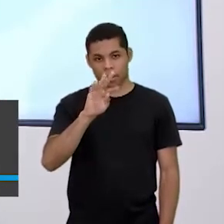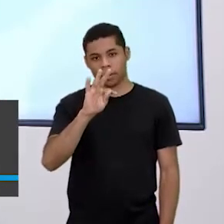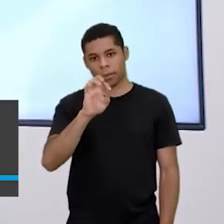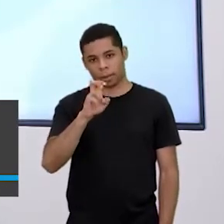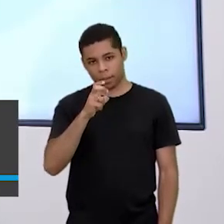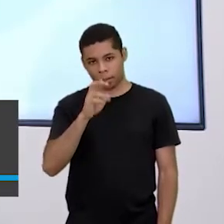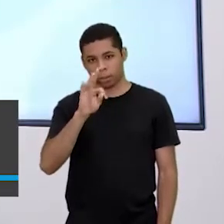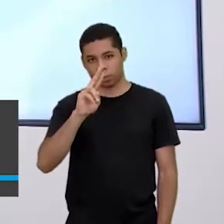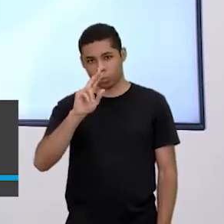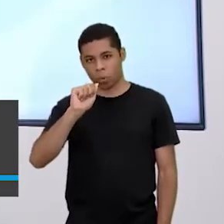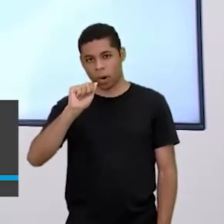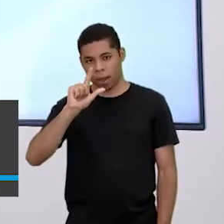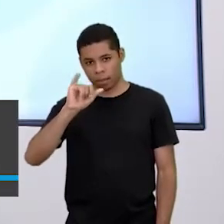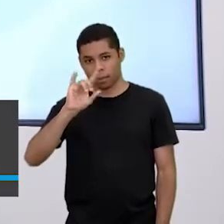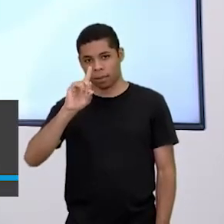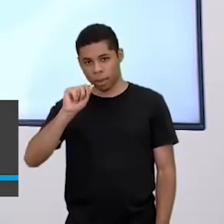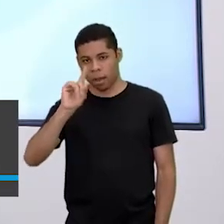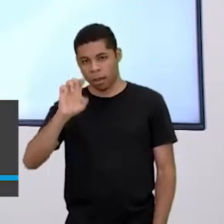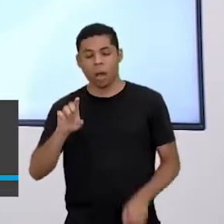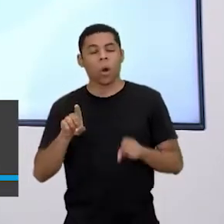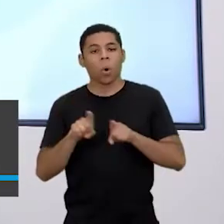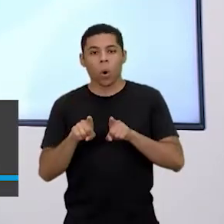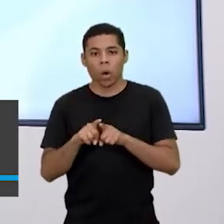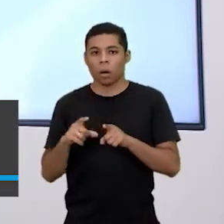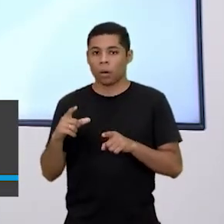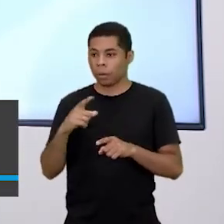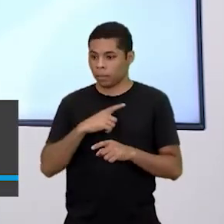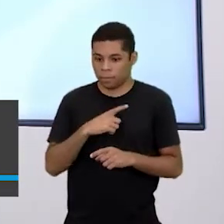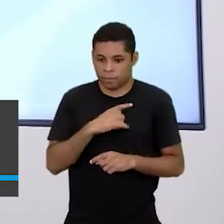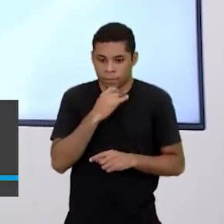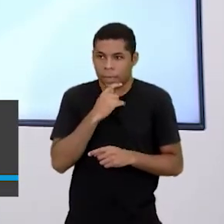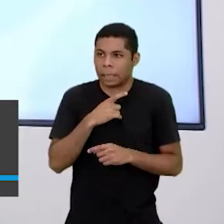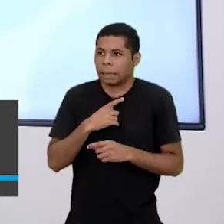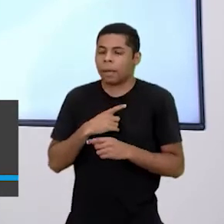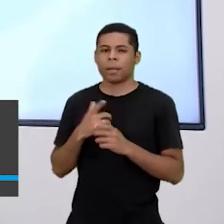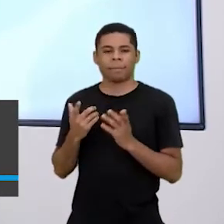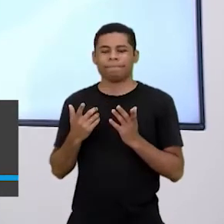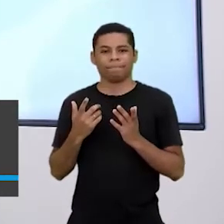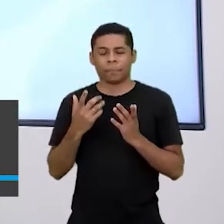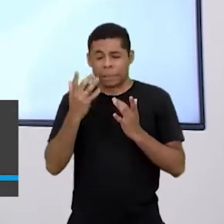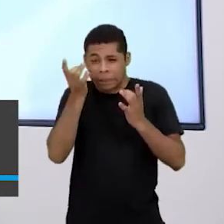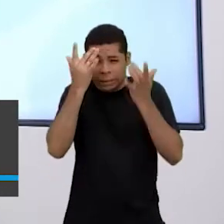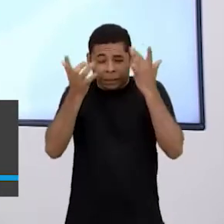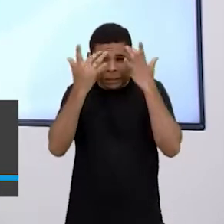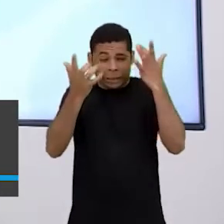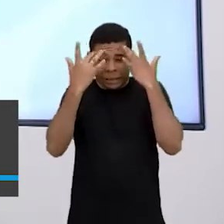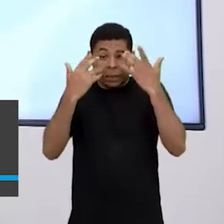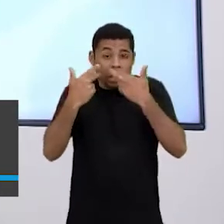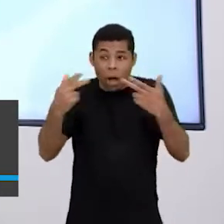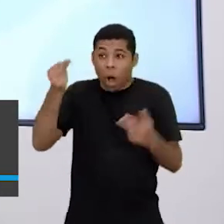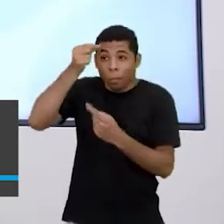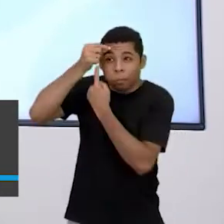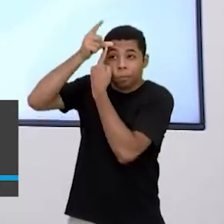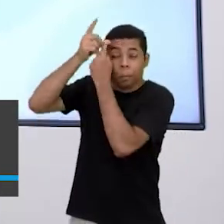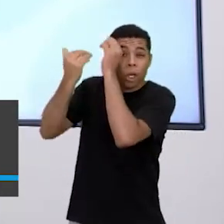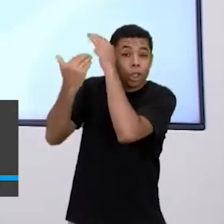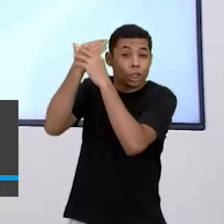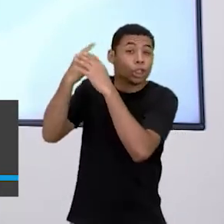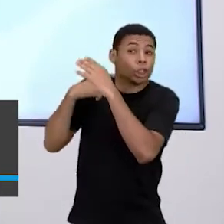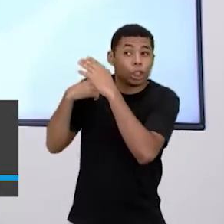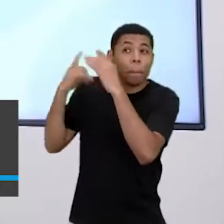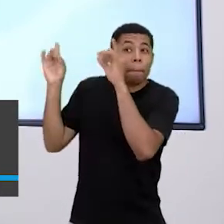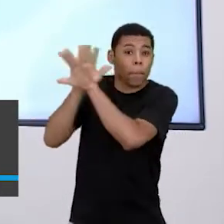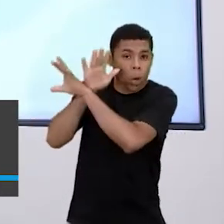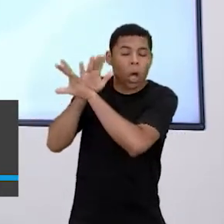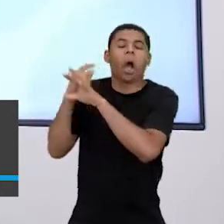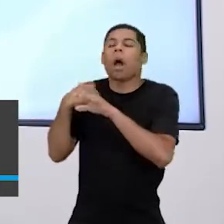gente sempre é a soma de vários textos, né? E existe também a interdiscursividade.